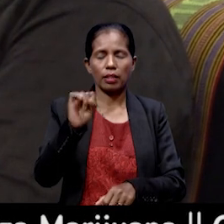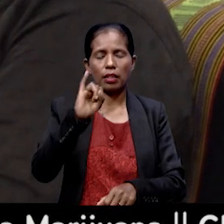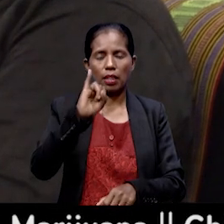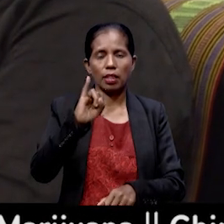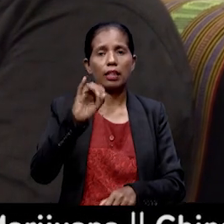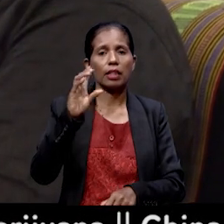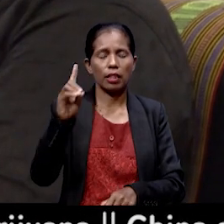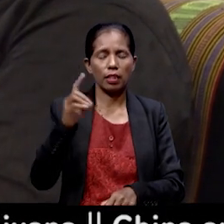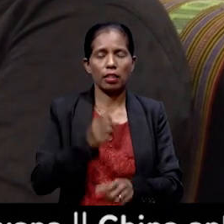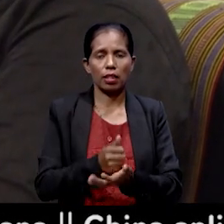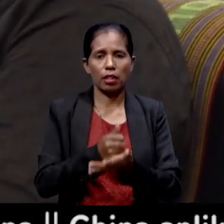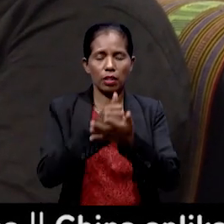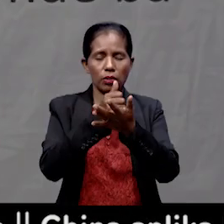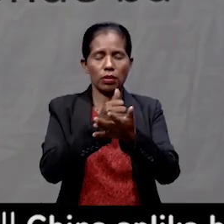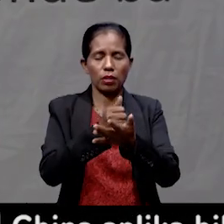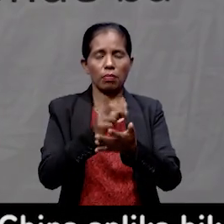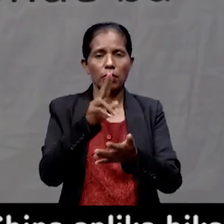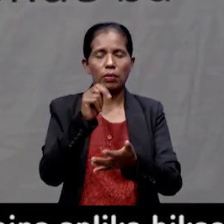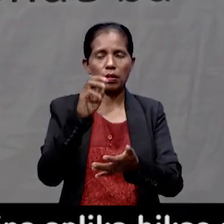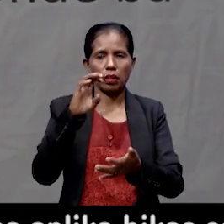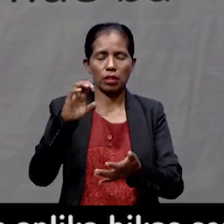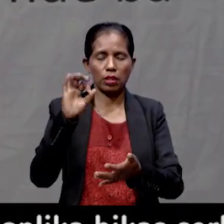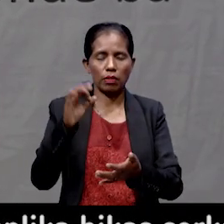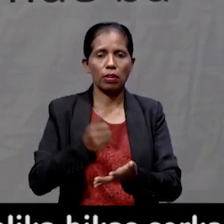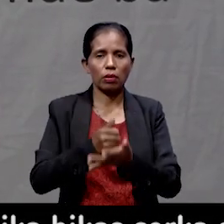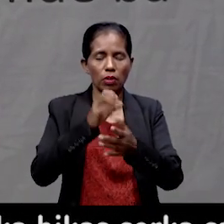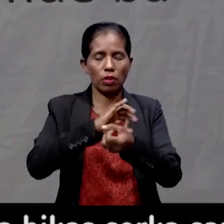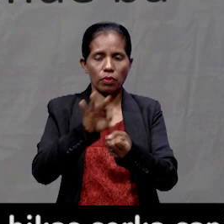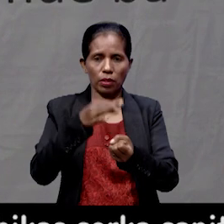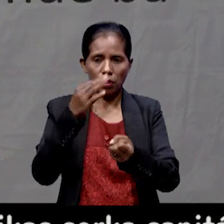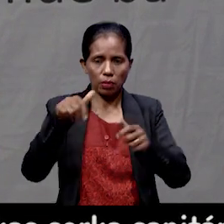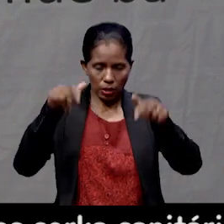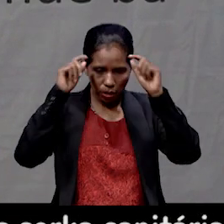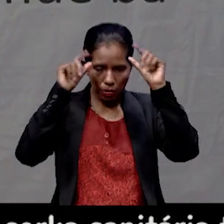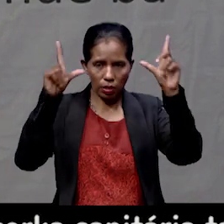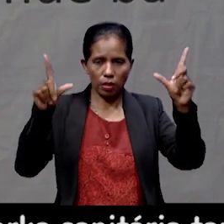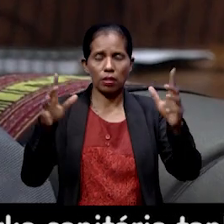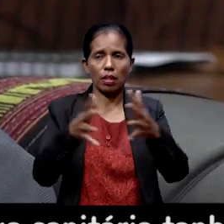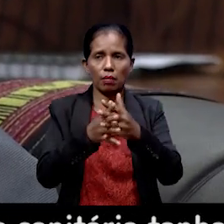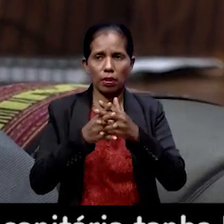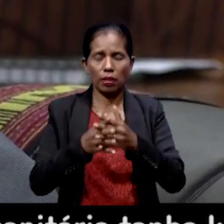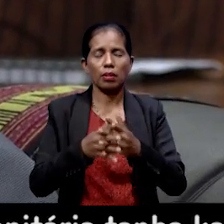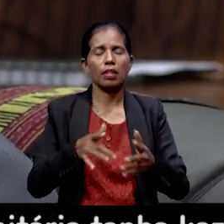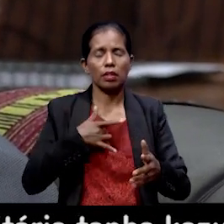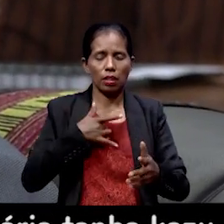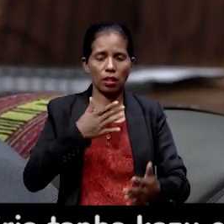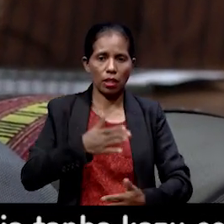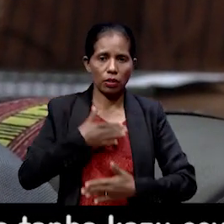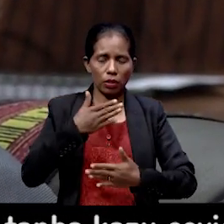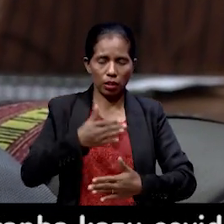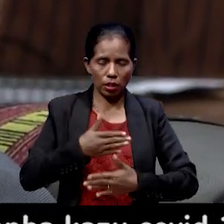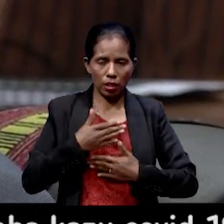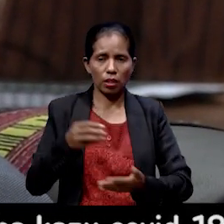tokon idaliu ba UNICEF hodi hatan ba COVID-19 e Timor Leste. Estados Unidos mostente haxolog estende tang